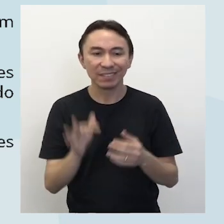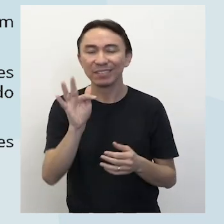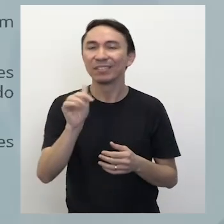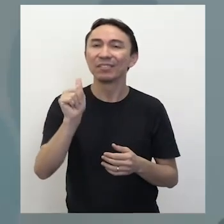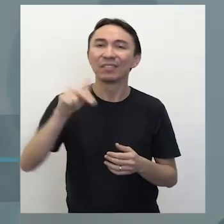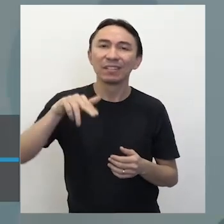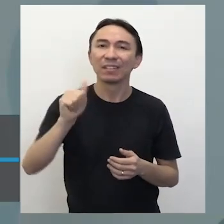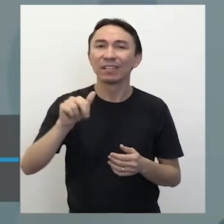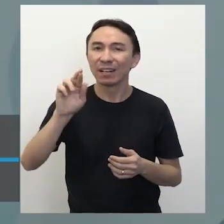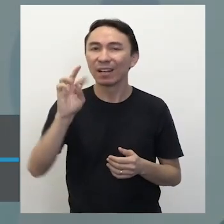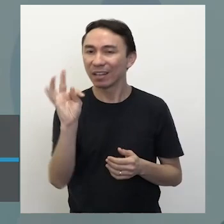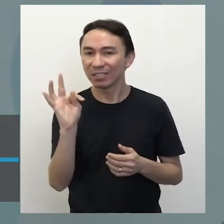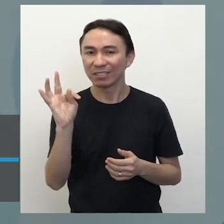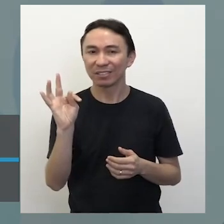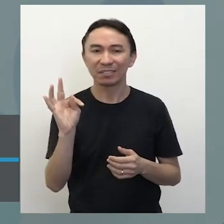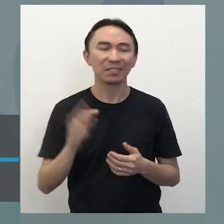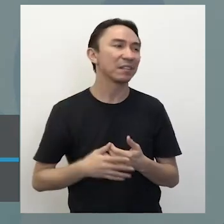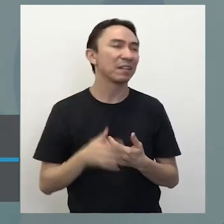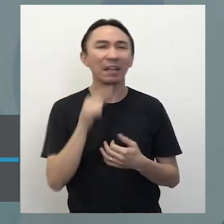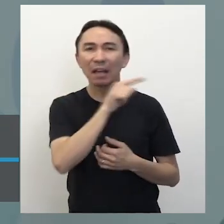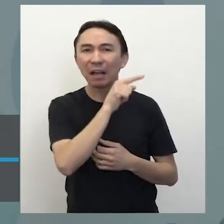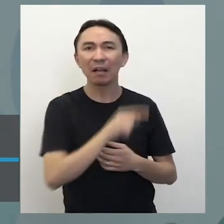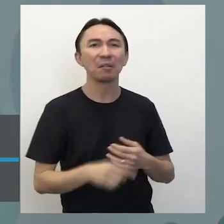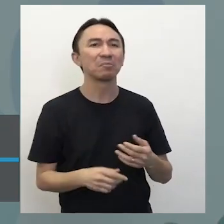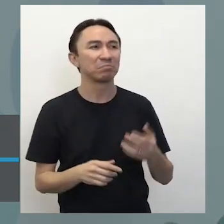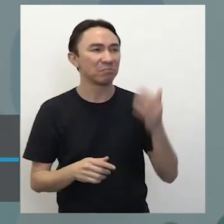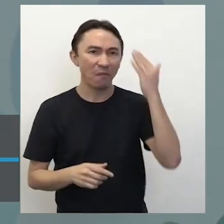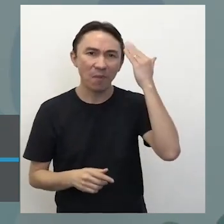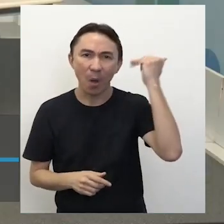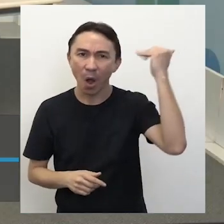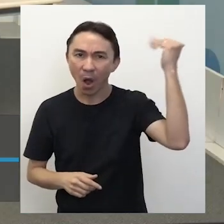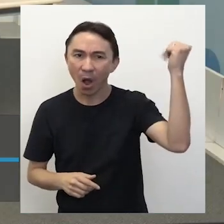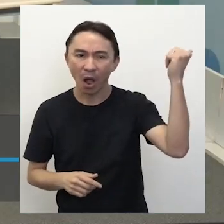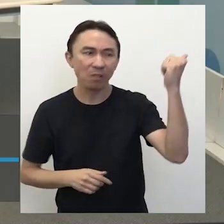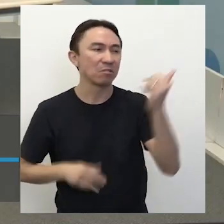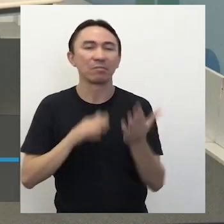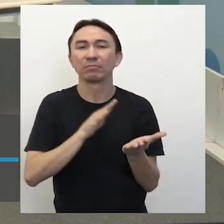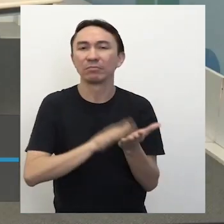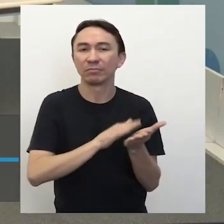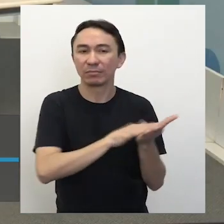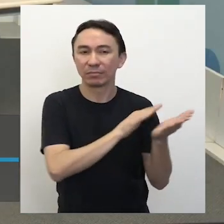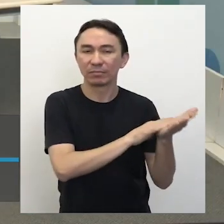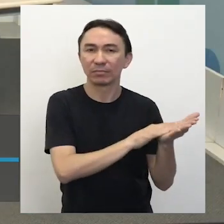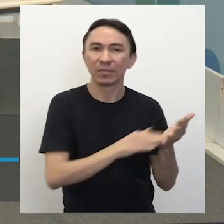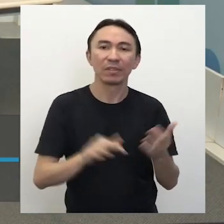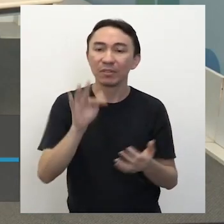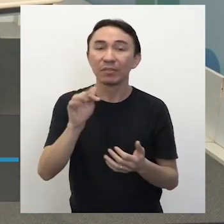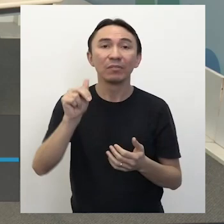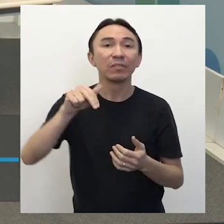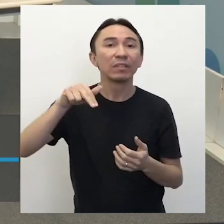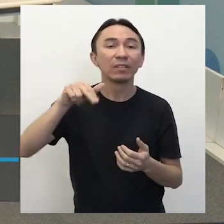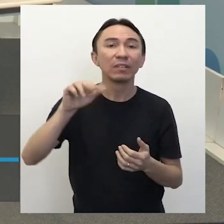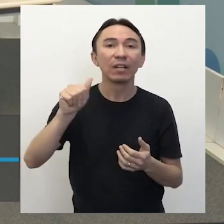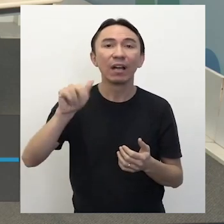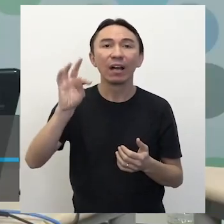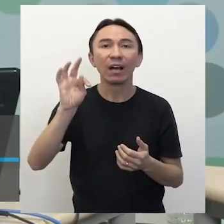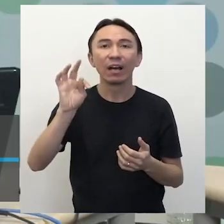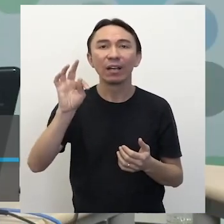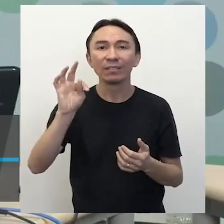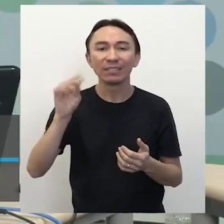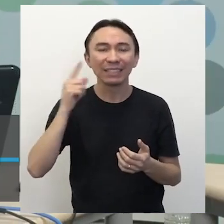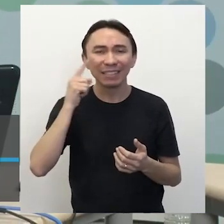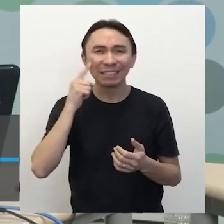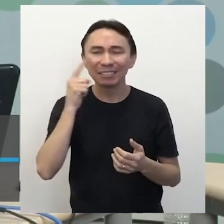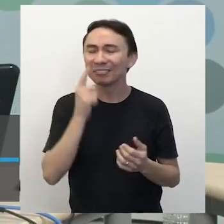os artistas já consagrados, né? Fanart é incrível, justamente por causa disso, porque